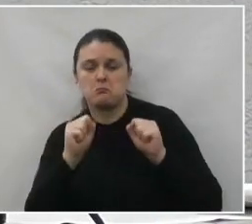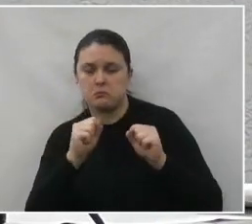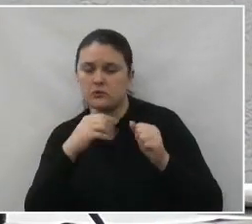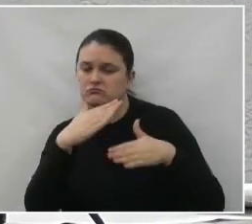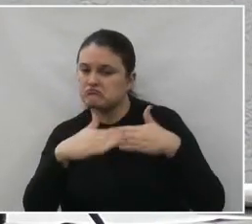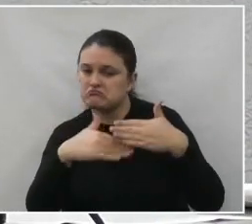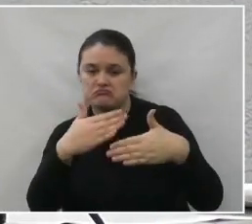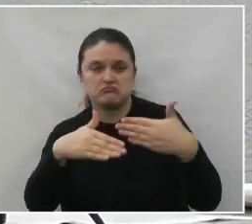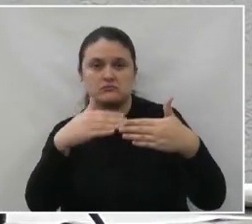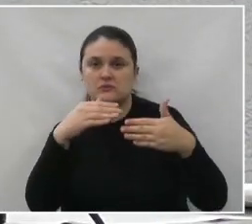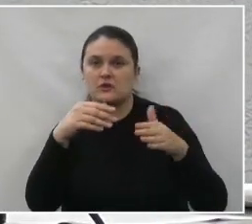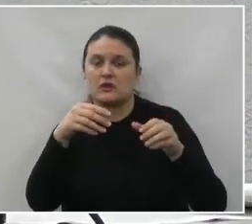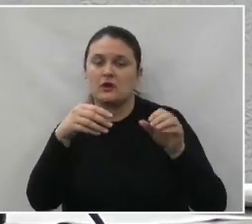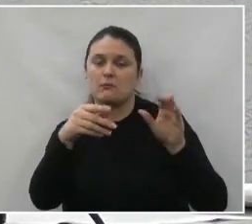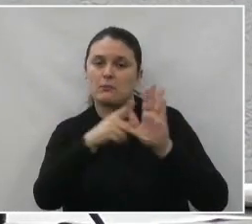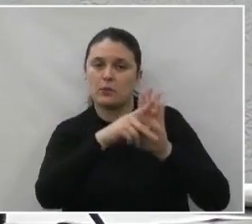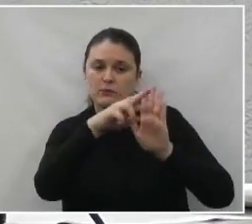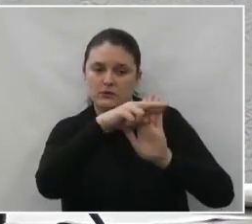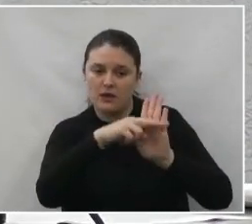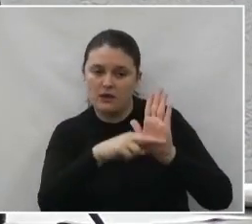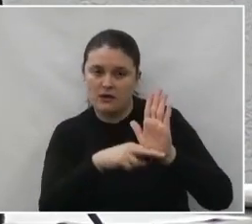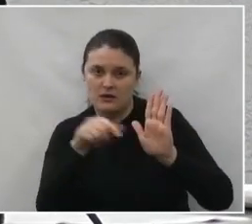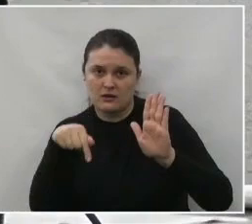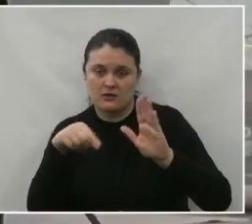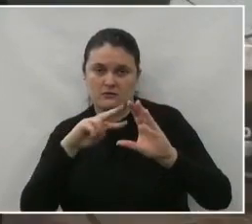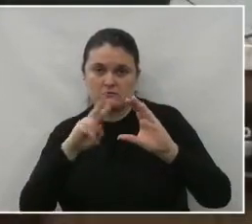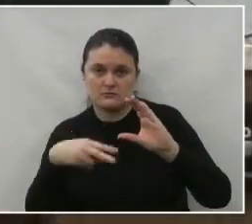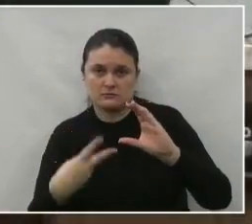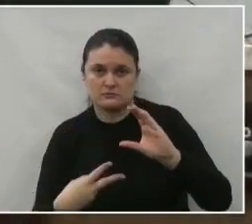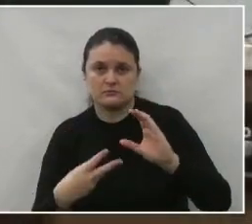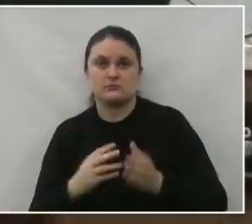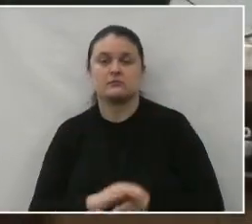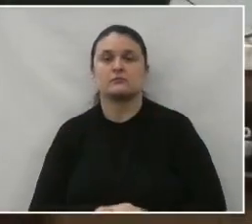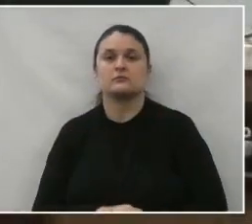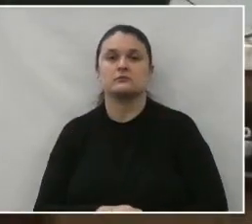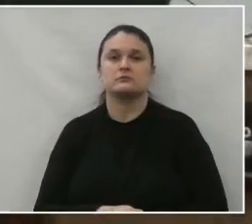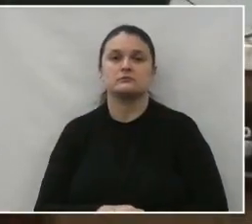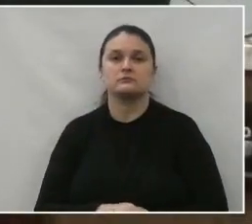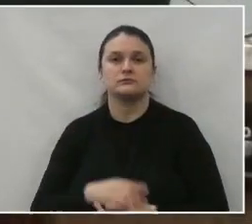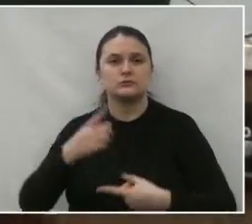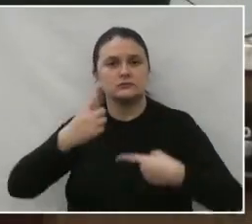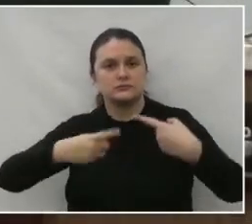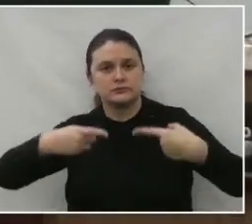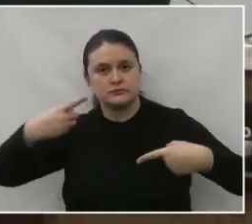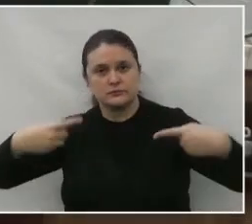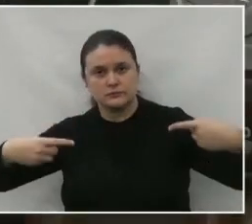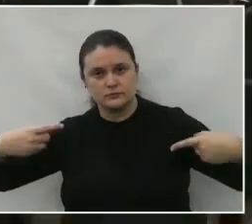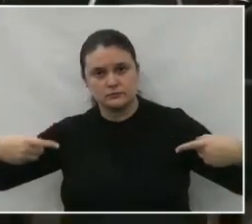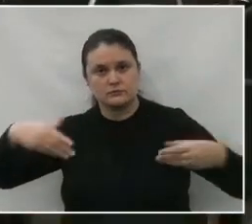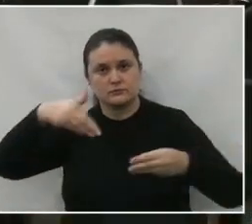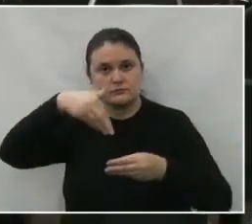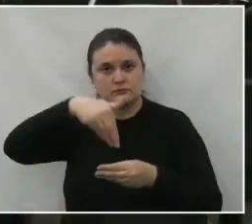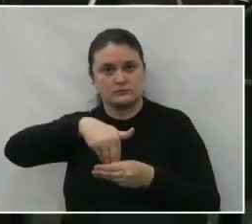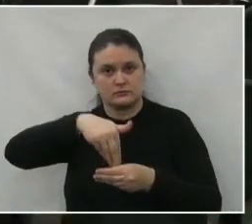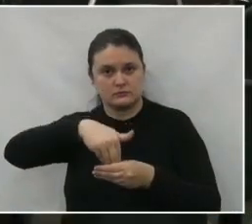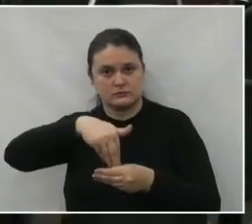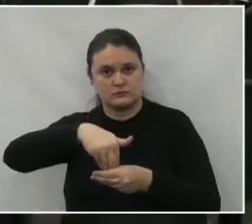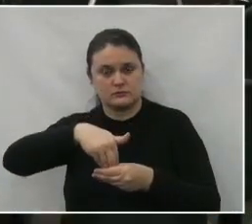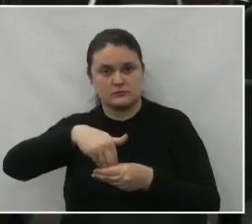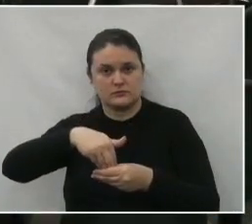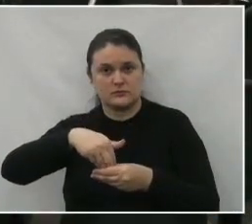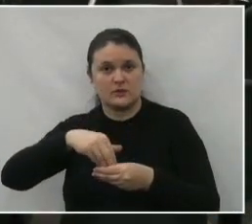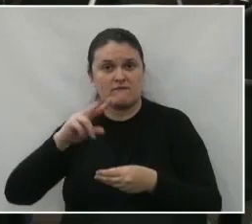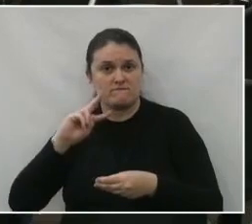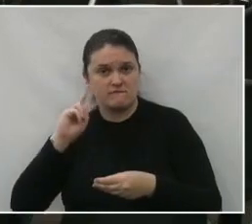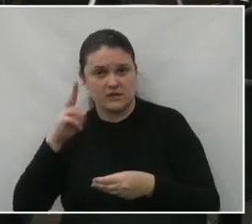seguir os trâmites previstos no regimento interno. É o parecer. Está em discussão. Em